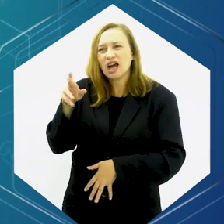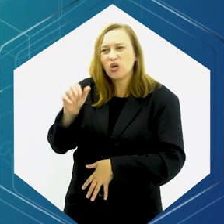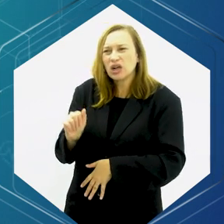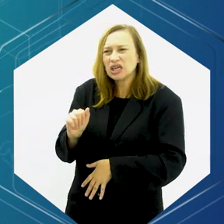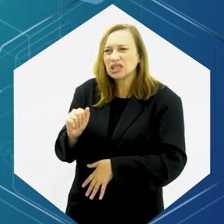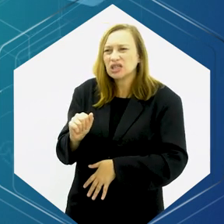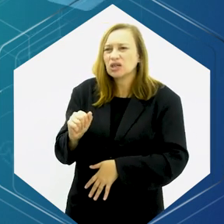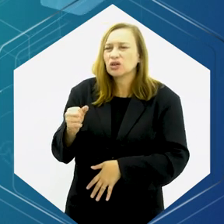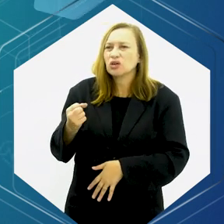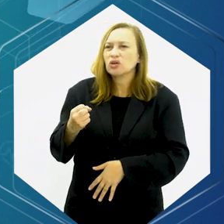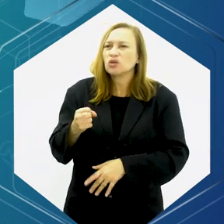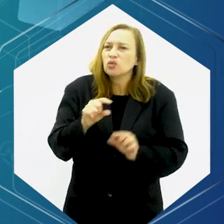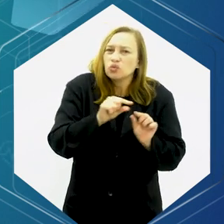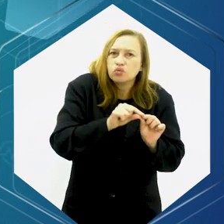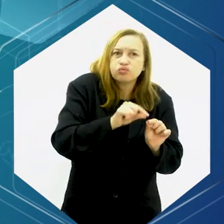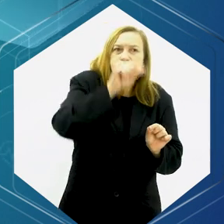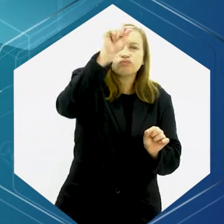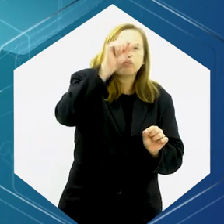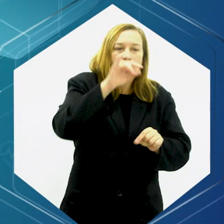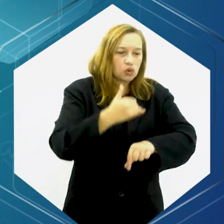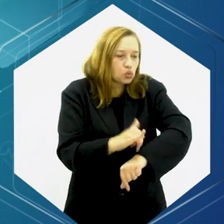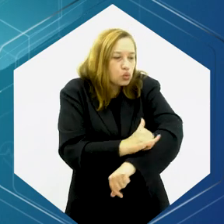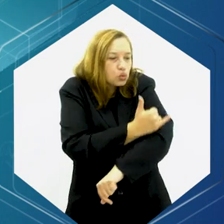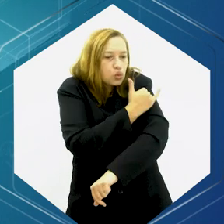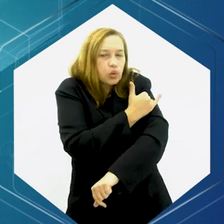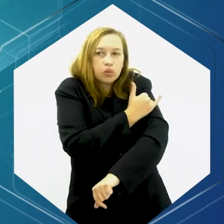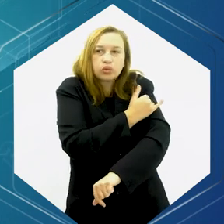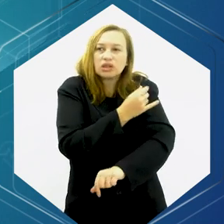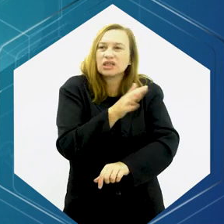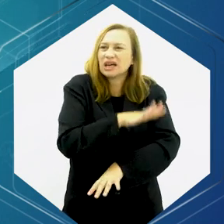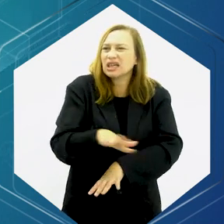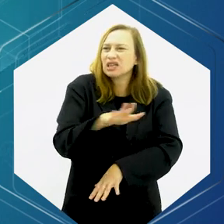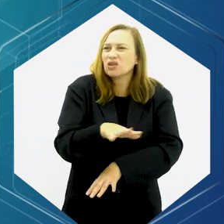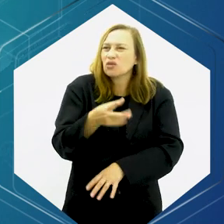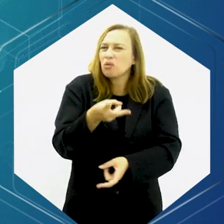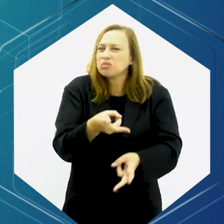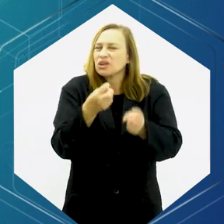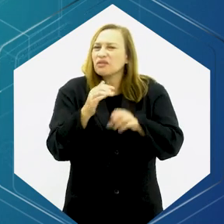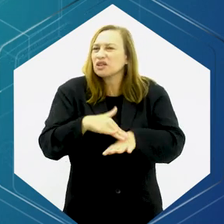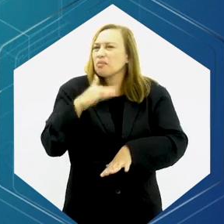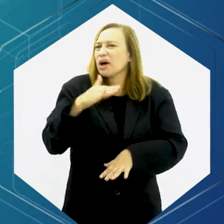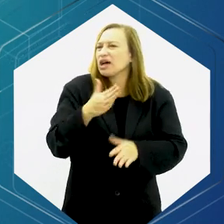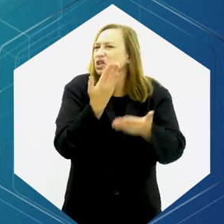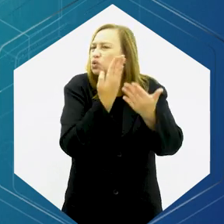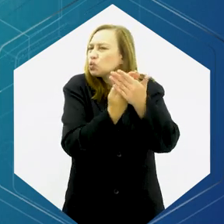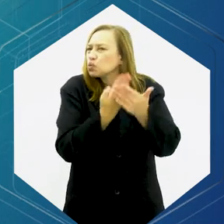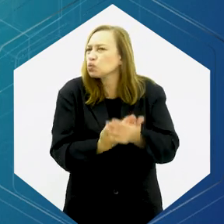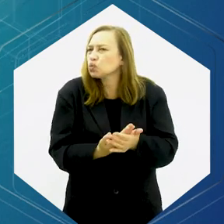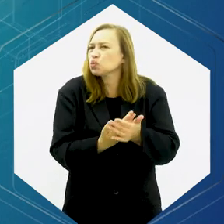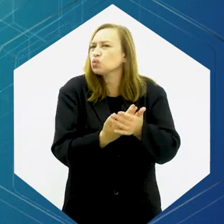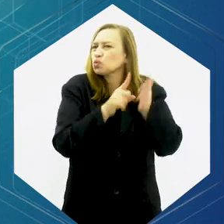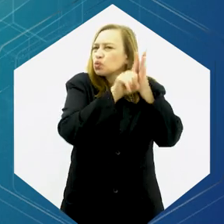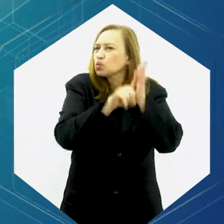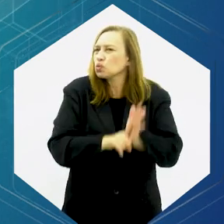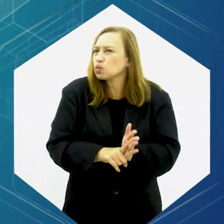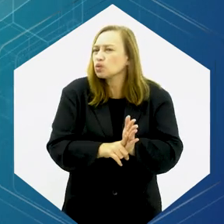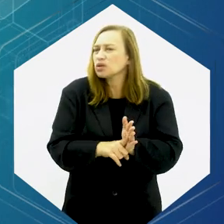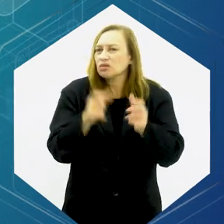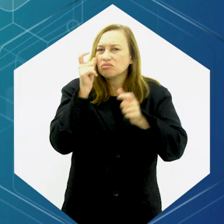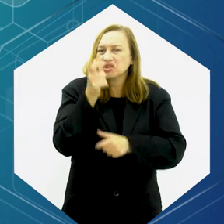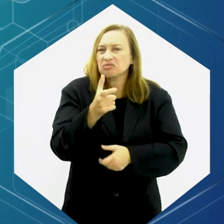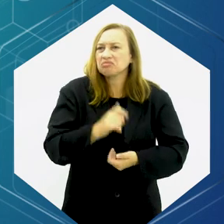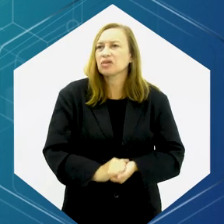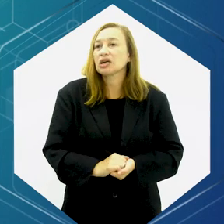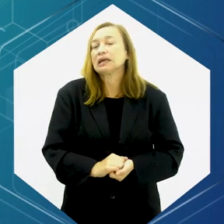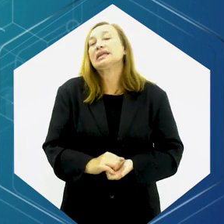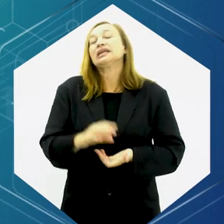dos pequenos Carolina além do aumento da estatura e do Peso eh foi observado mais algum detalhe nesse estudo que chama a